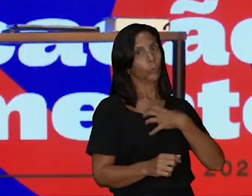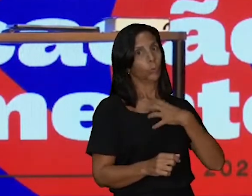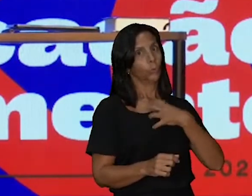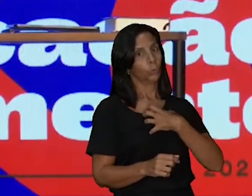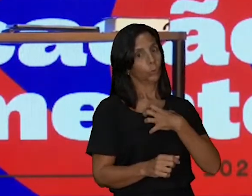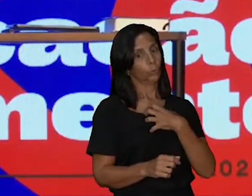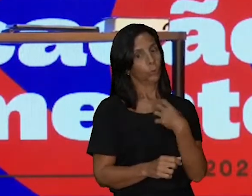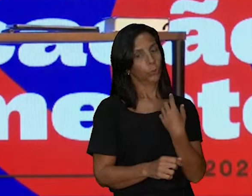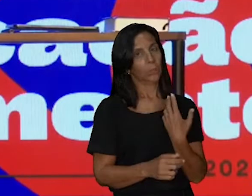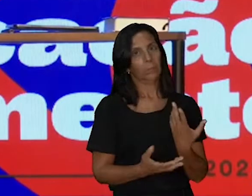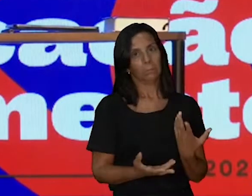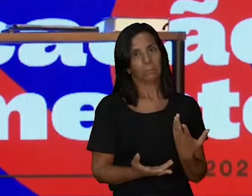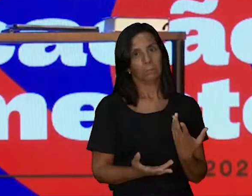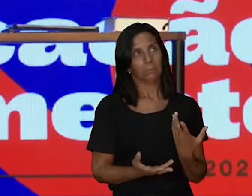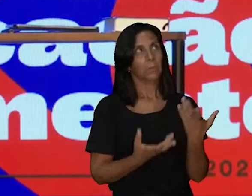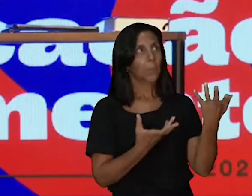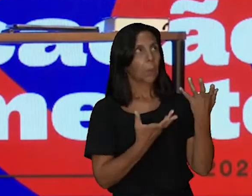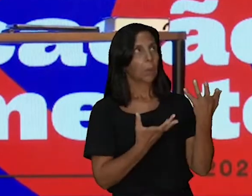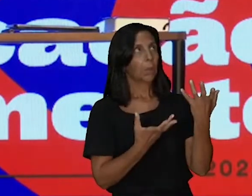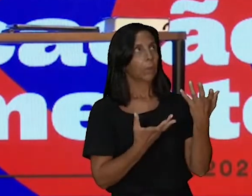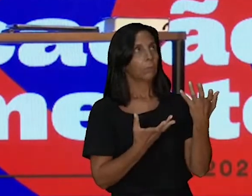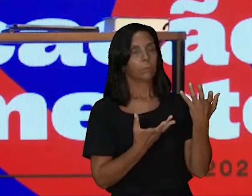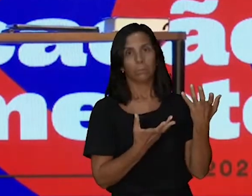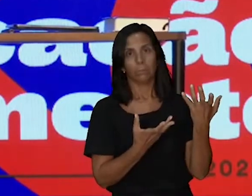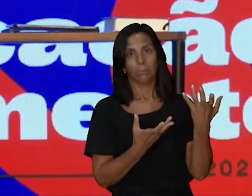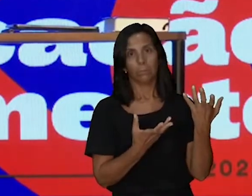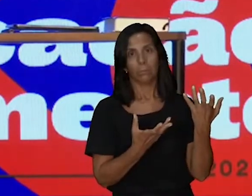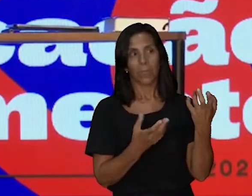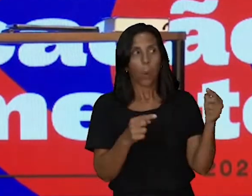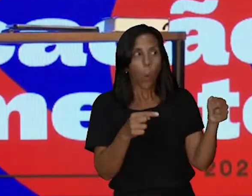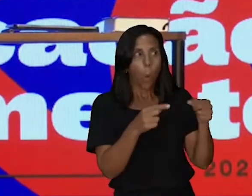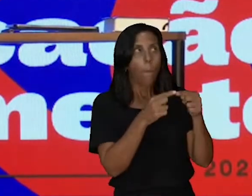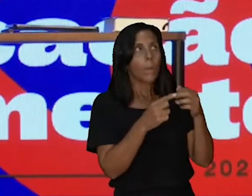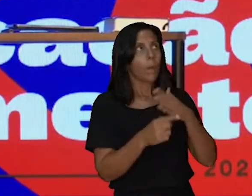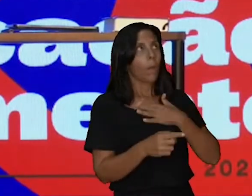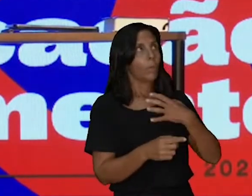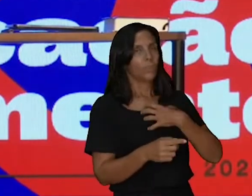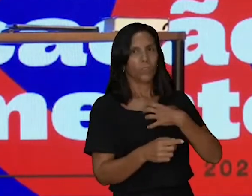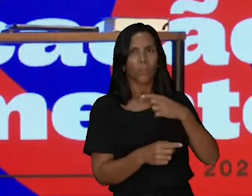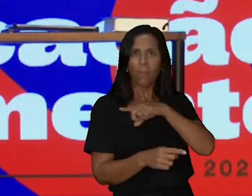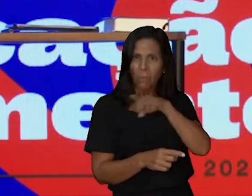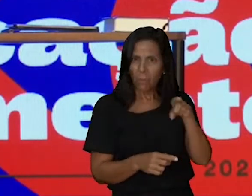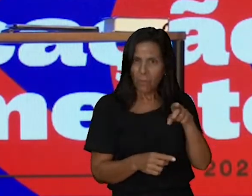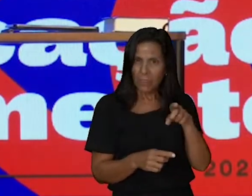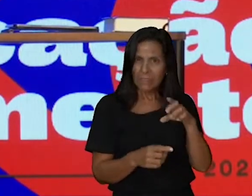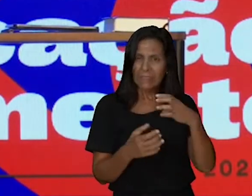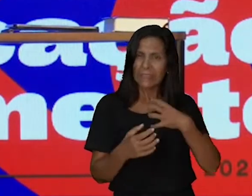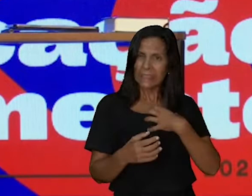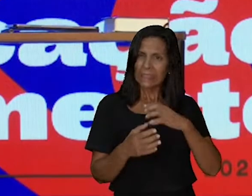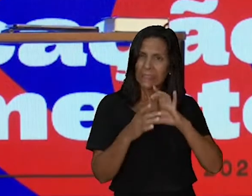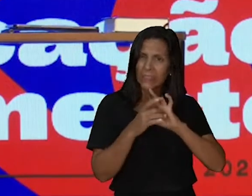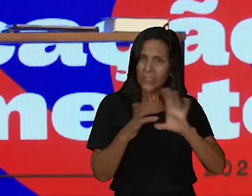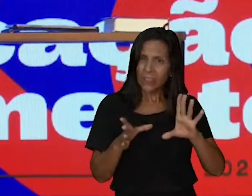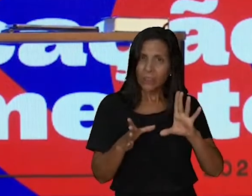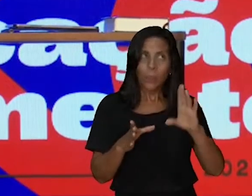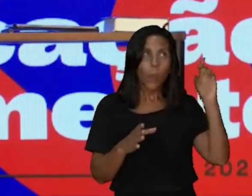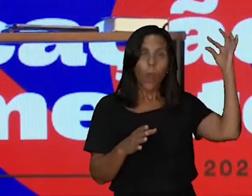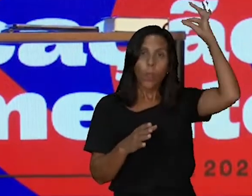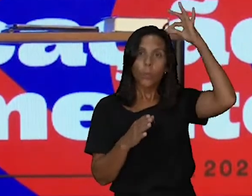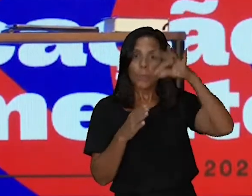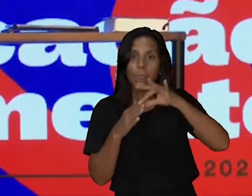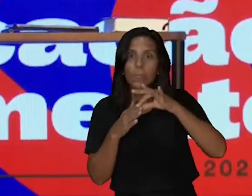Você está livre para ser guiado pelo Espírito? Amém? Então diga